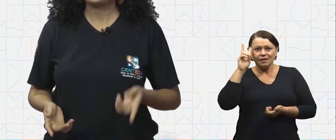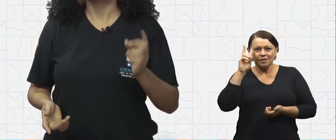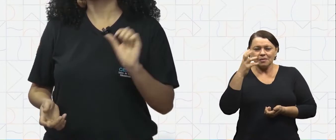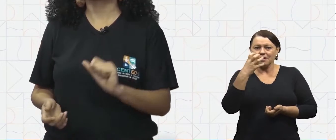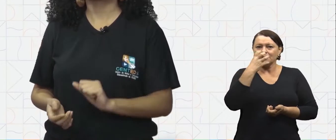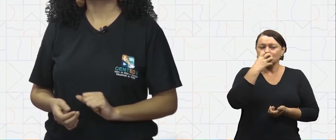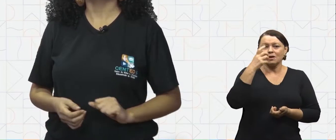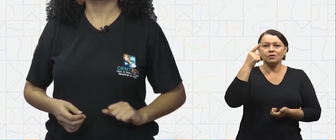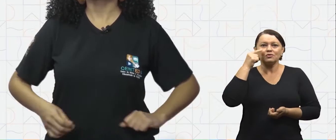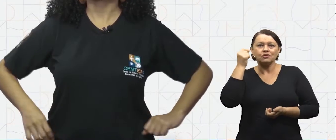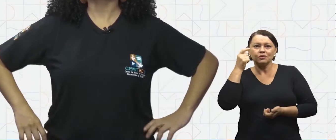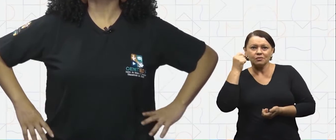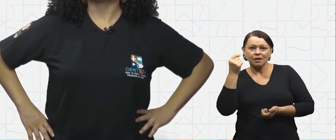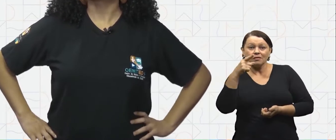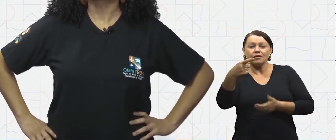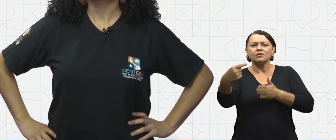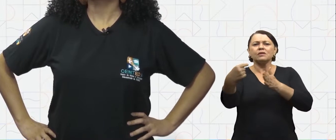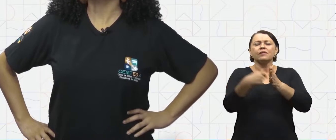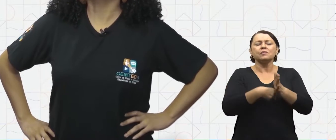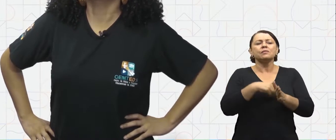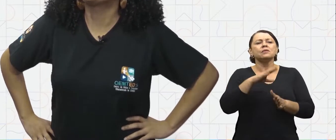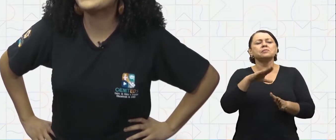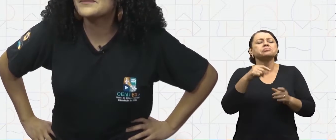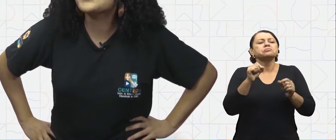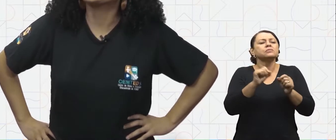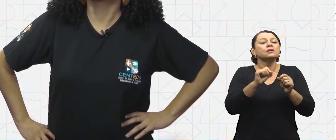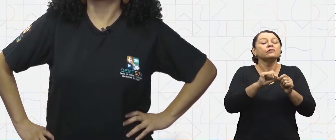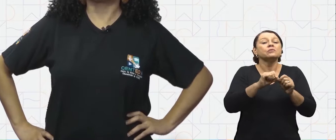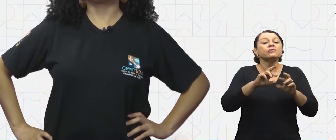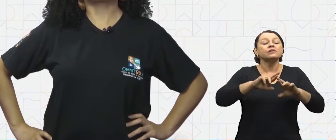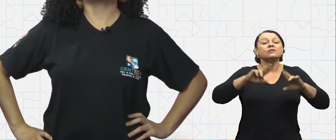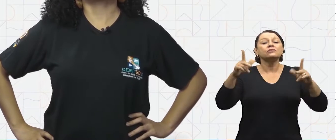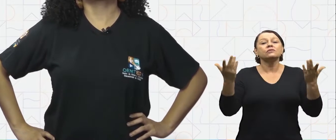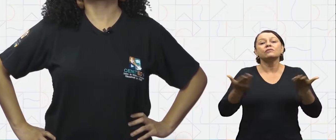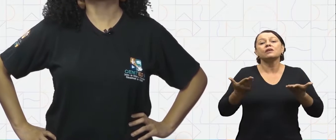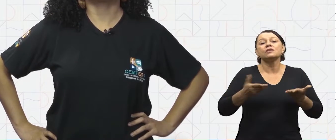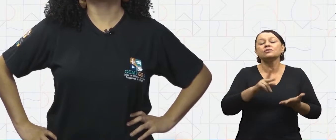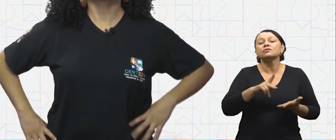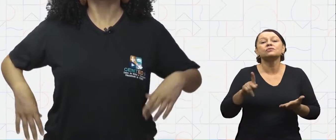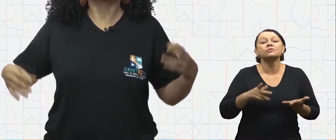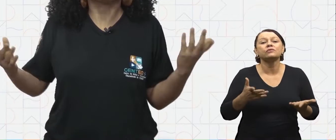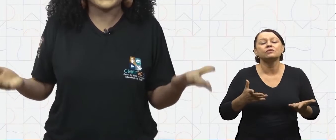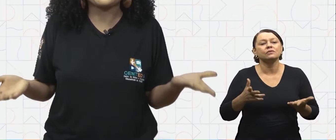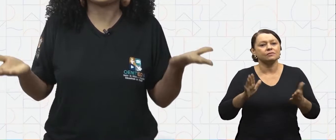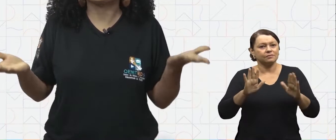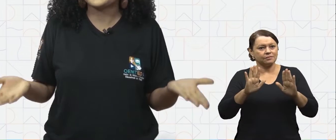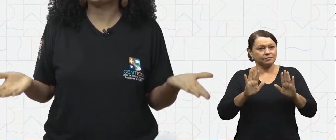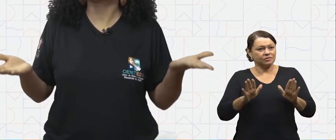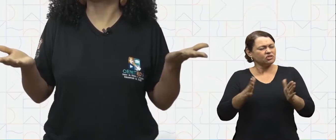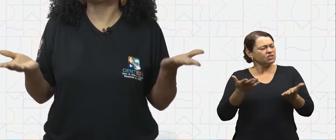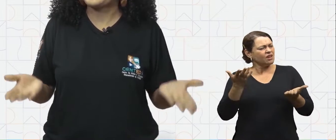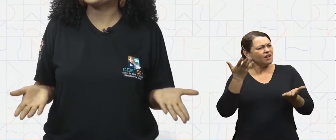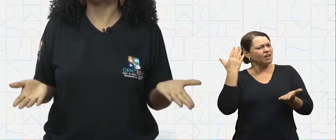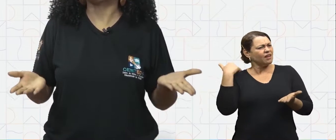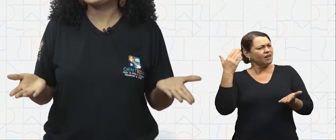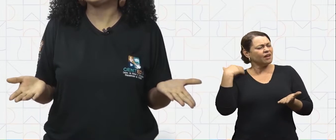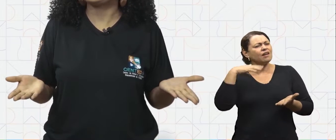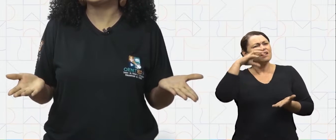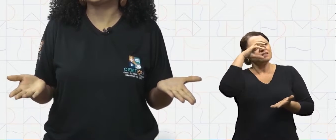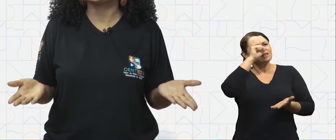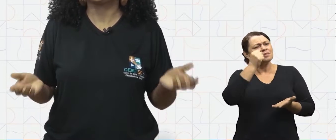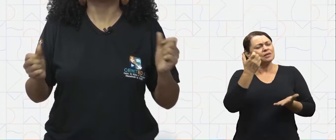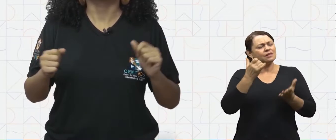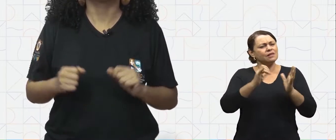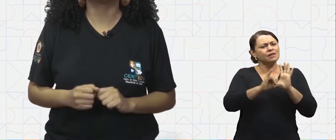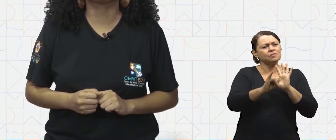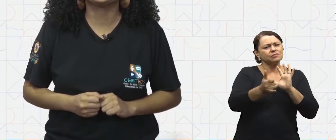Gato? Você pode até me perguntar, e o que faremos de diferente hoje, professora? Se já aprendemos sobre narrativas e